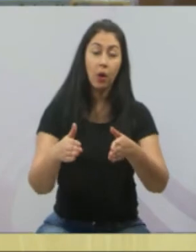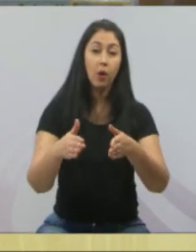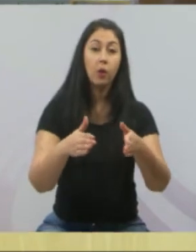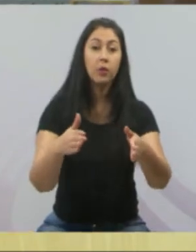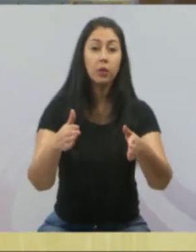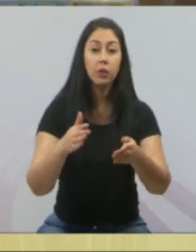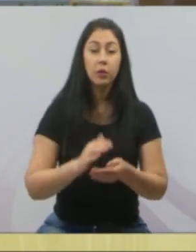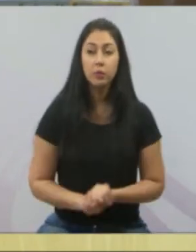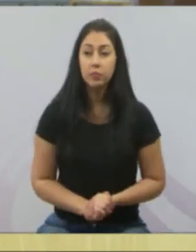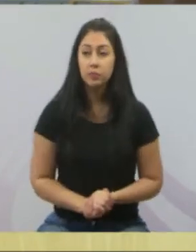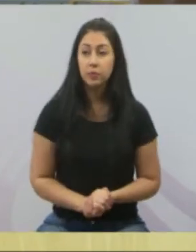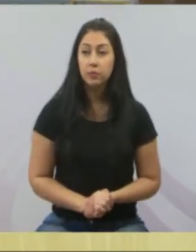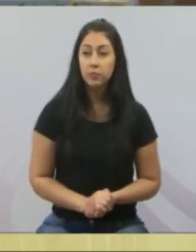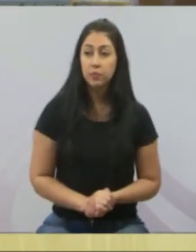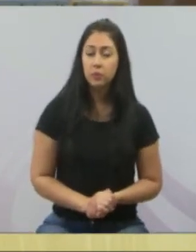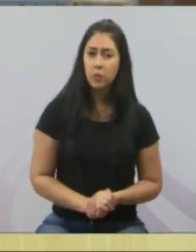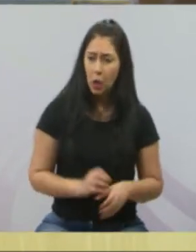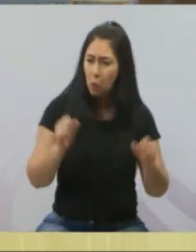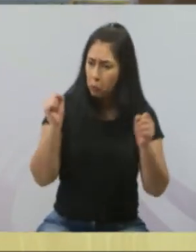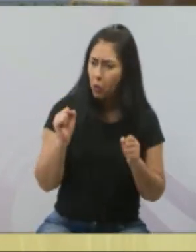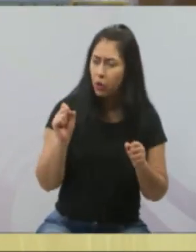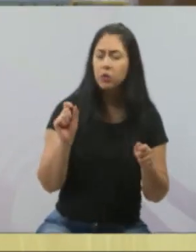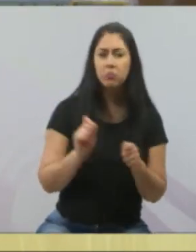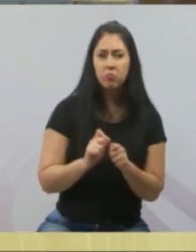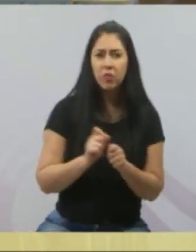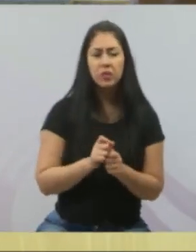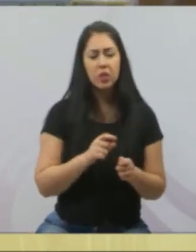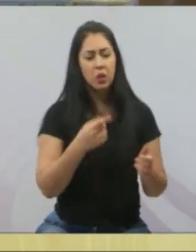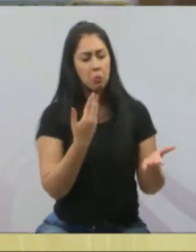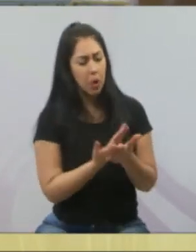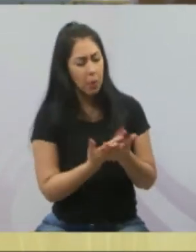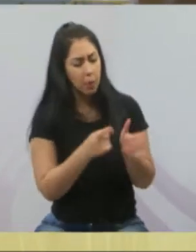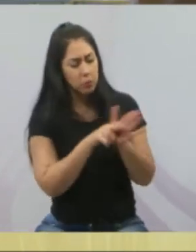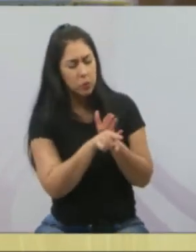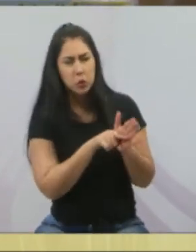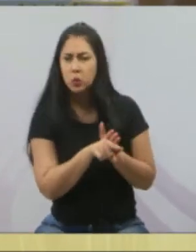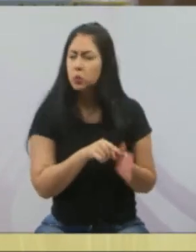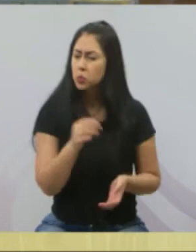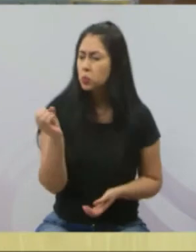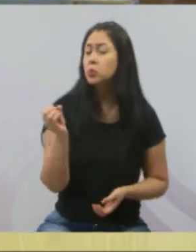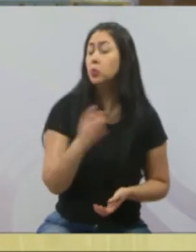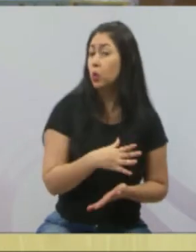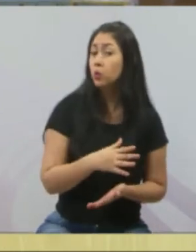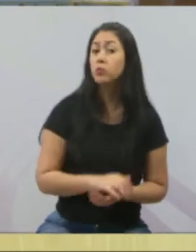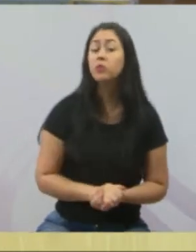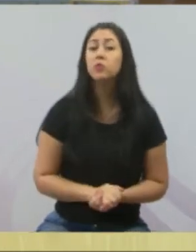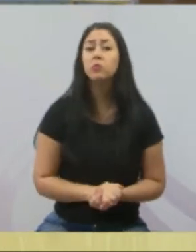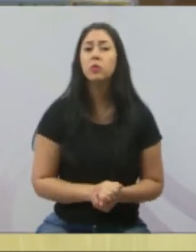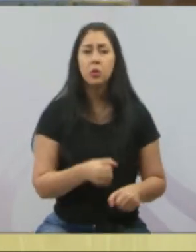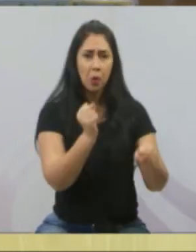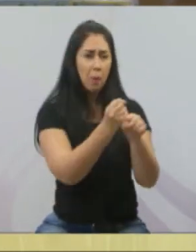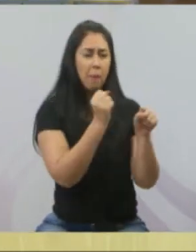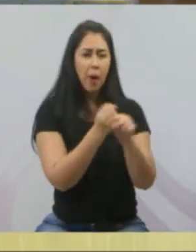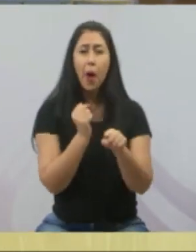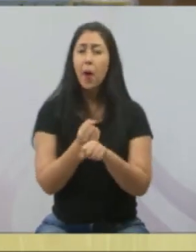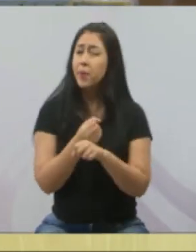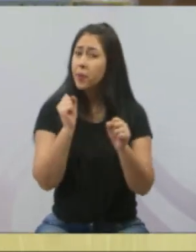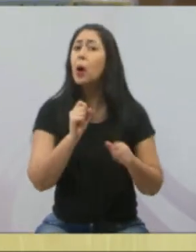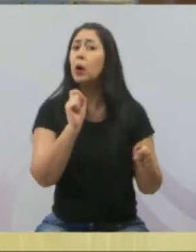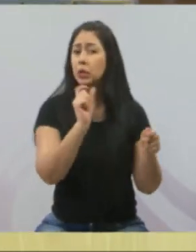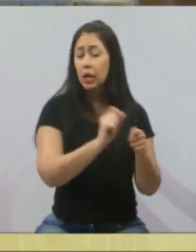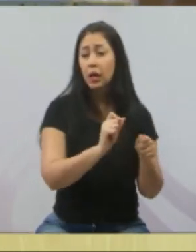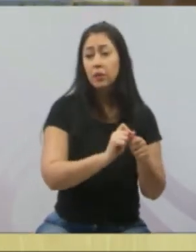dos pernilongos do Aedes aegypti, com a aplicação de 2 produtos, um biológico granulado e outro natural à base de água, eliminando as